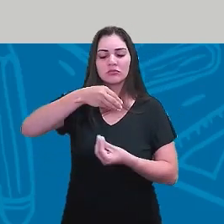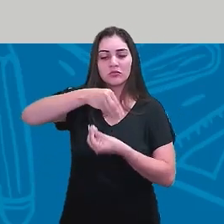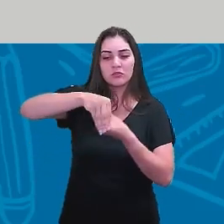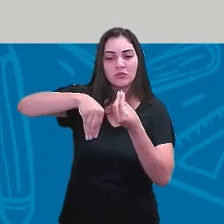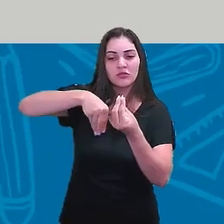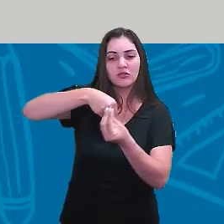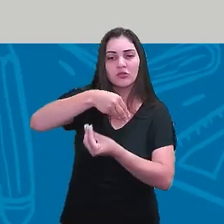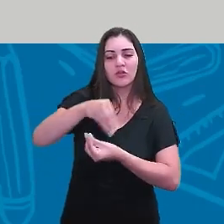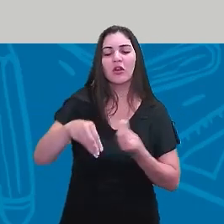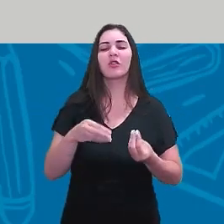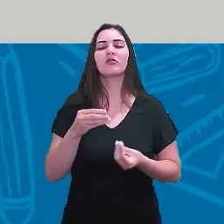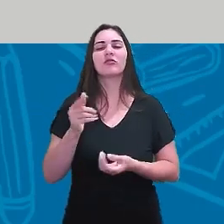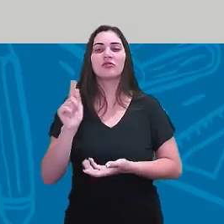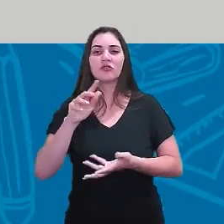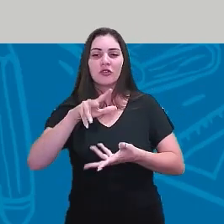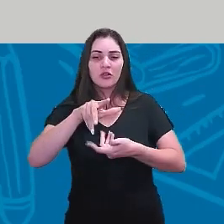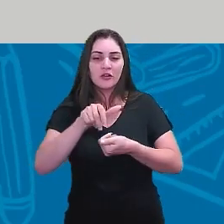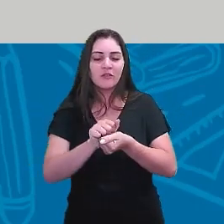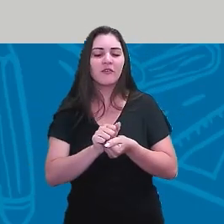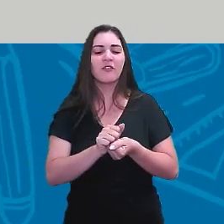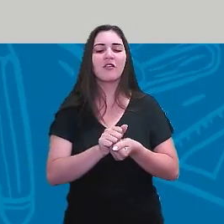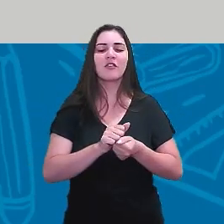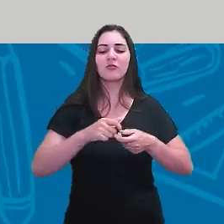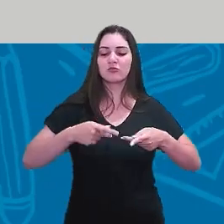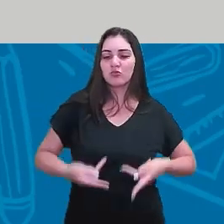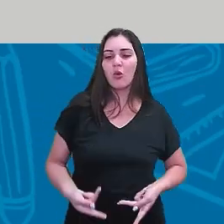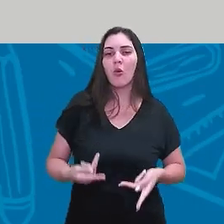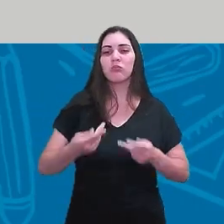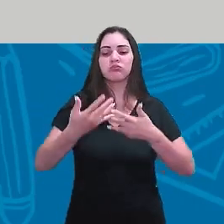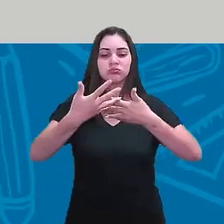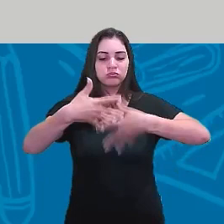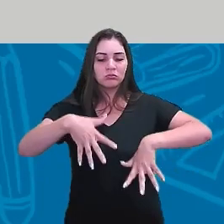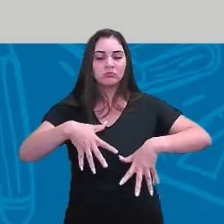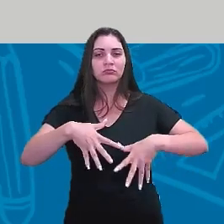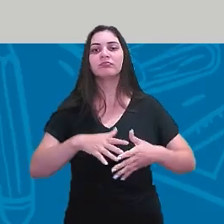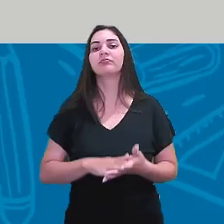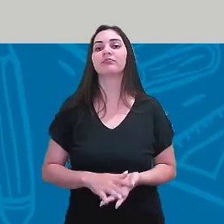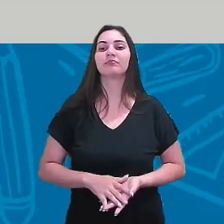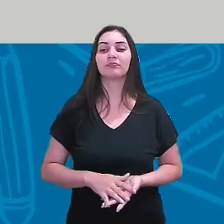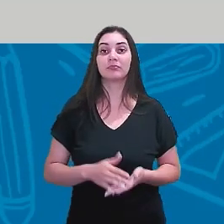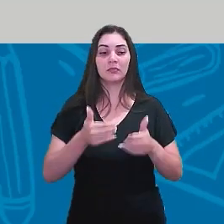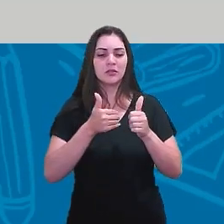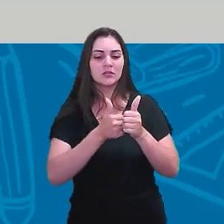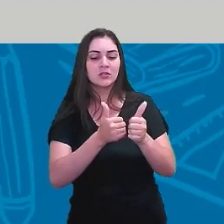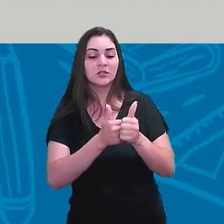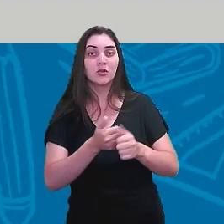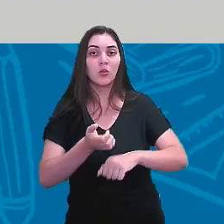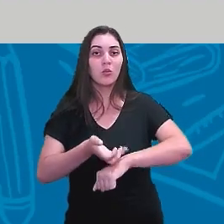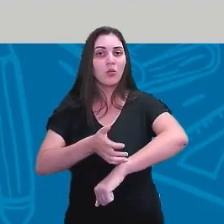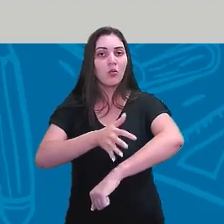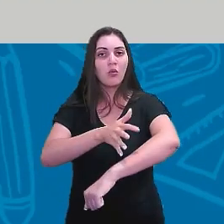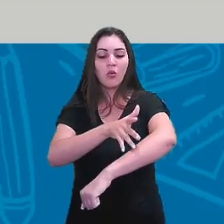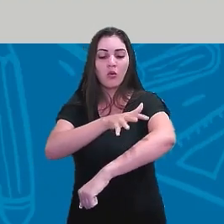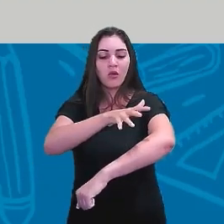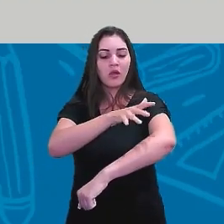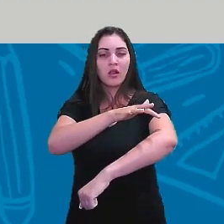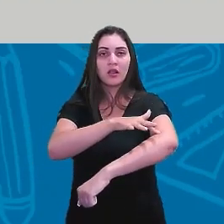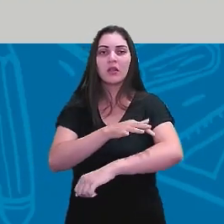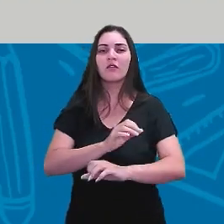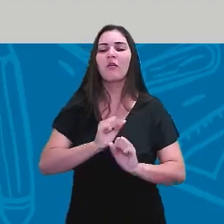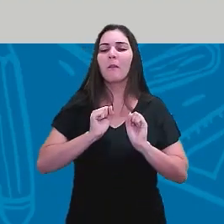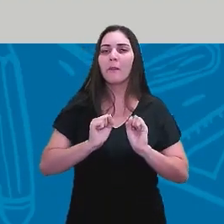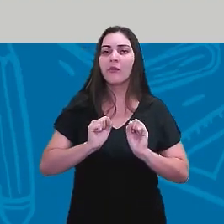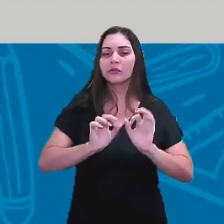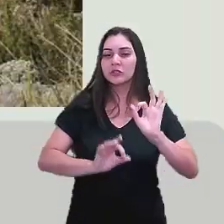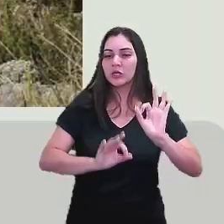geografia física, com a geografia natural, enfim. Vamos lá, seguindo. O relevo pode ser formado através de